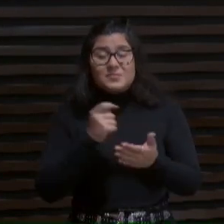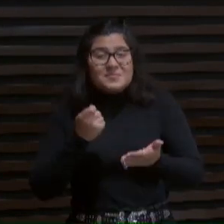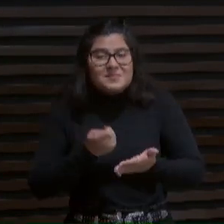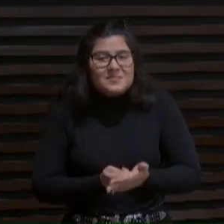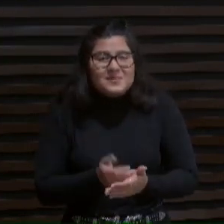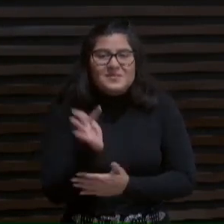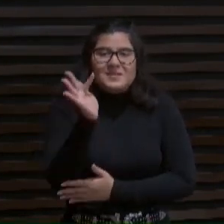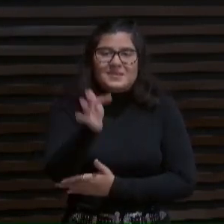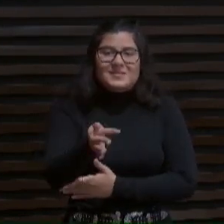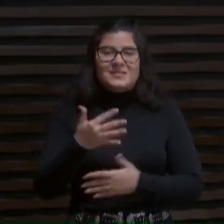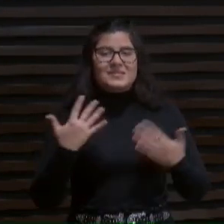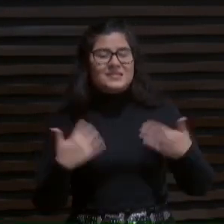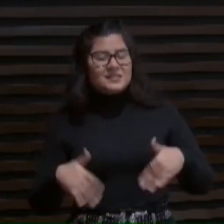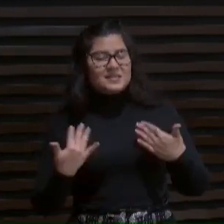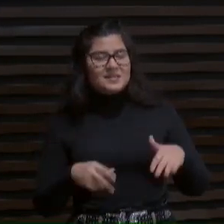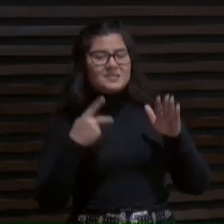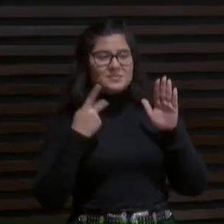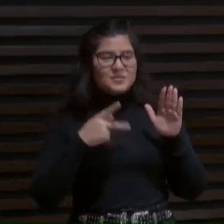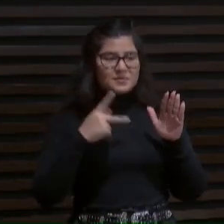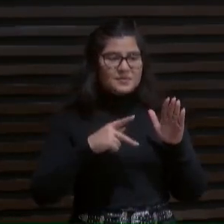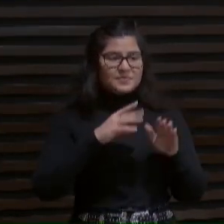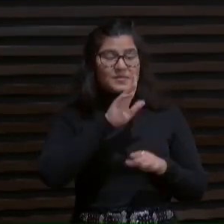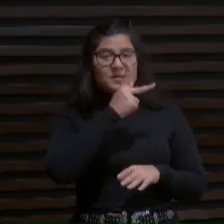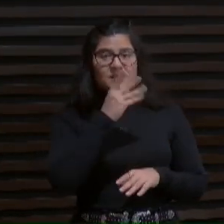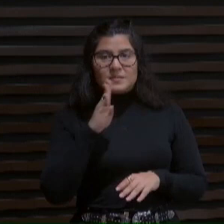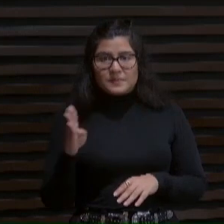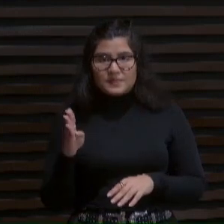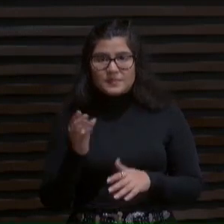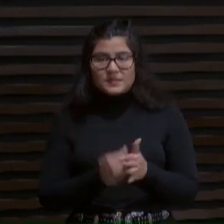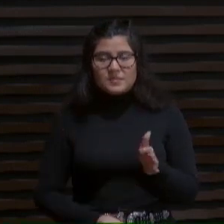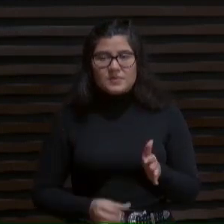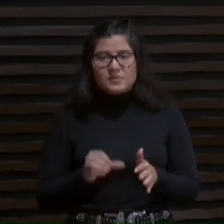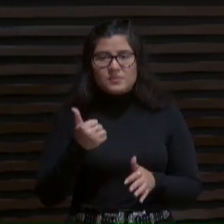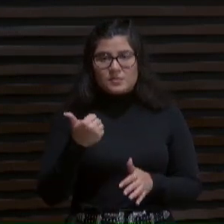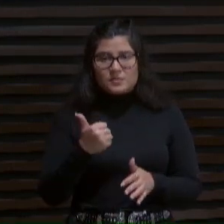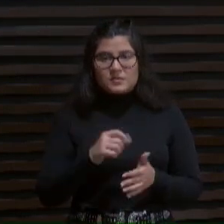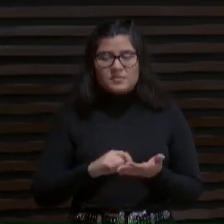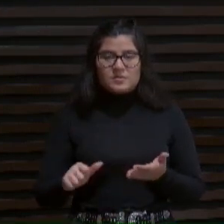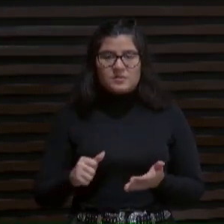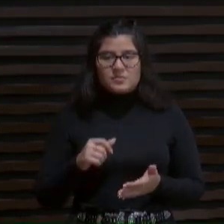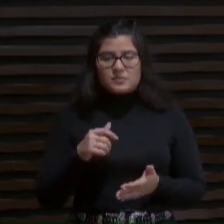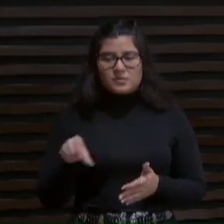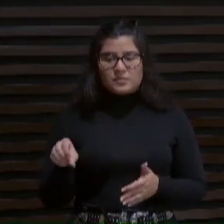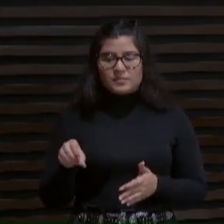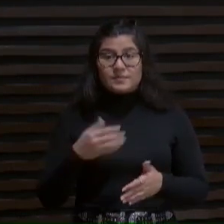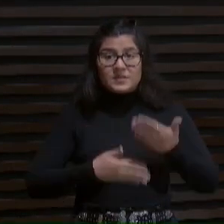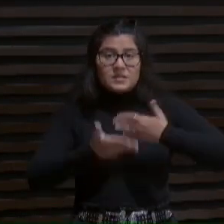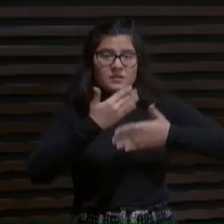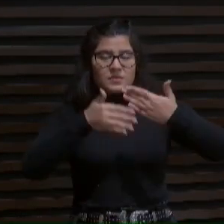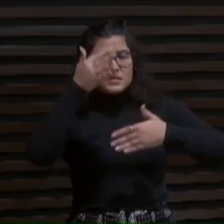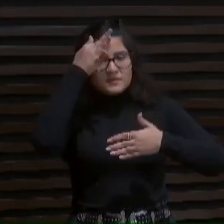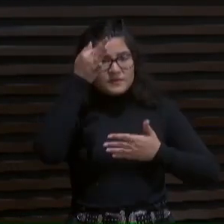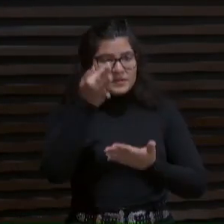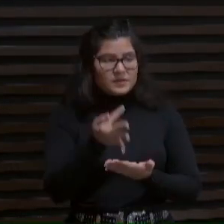O autor de Hebreus, no capítulo 11, versículos 9 e 10, declara o seguinte: pela fé, falando de Abraão,